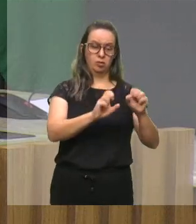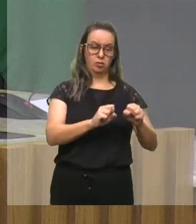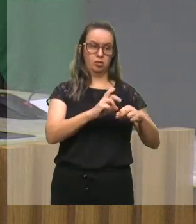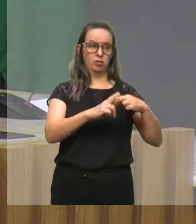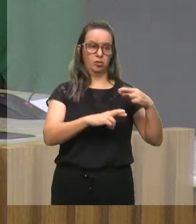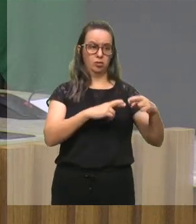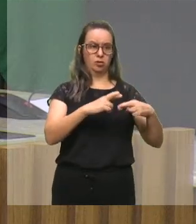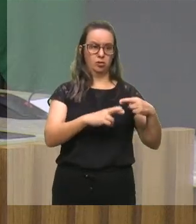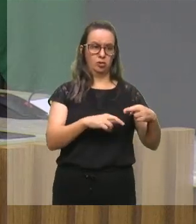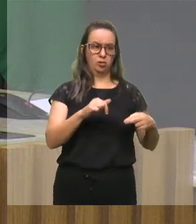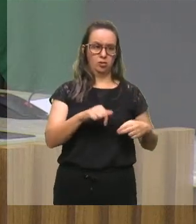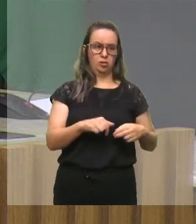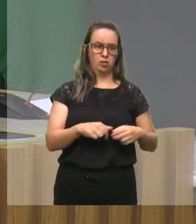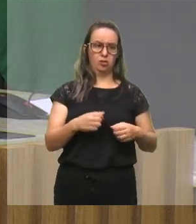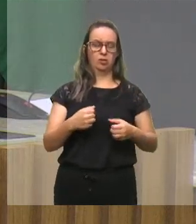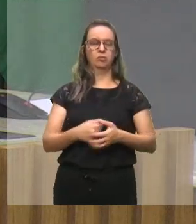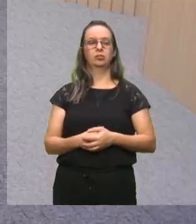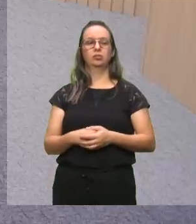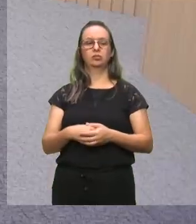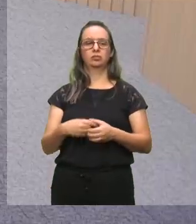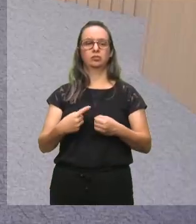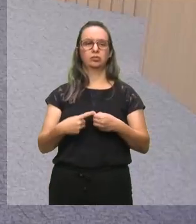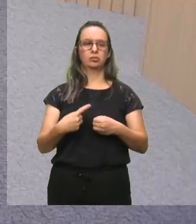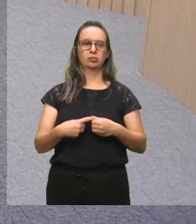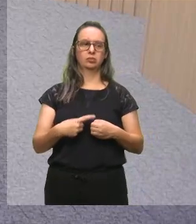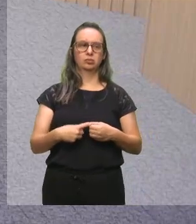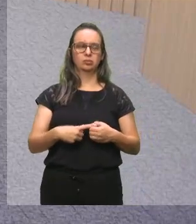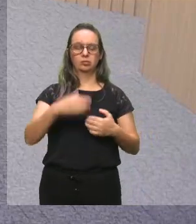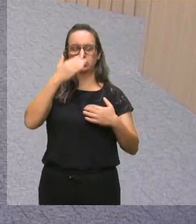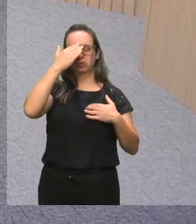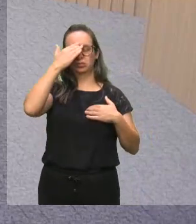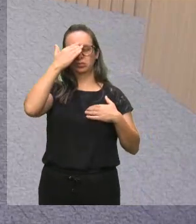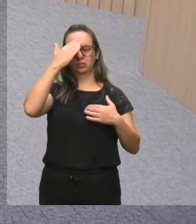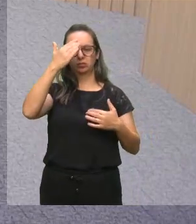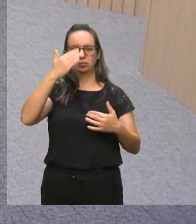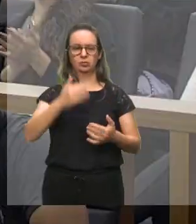daí. Muito obrigado, André. Aproveito para